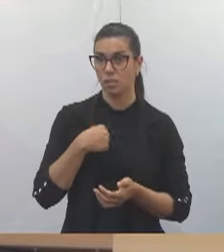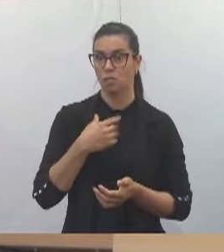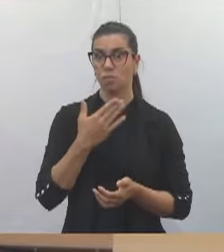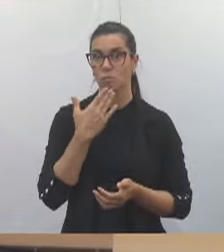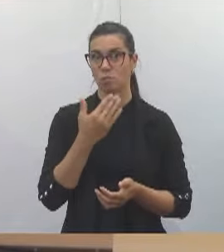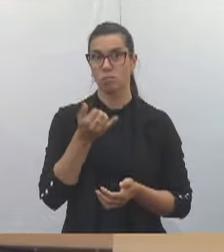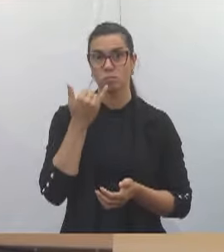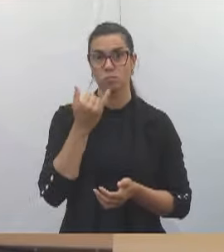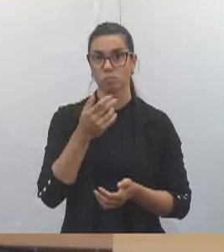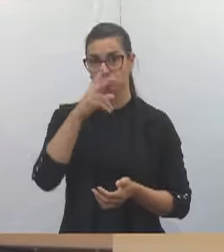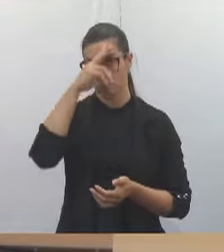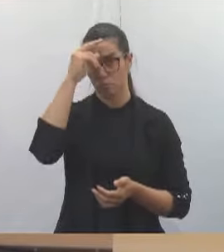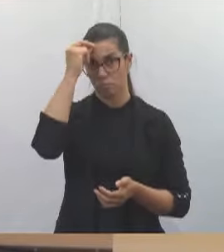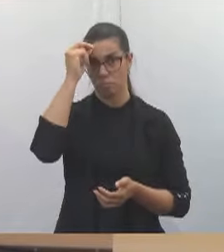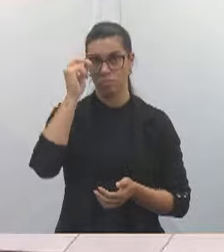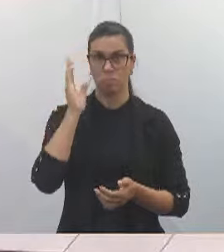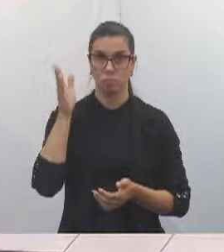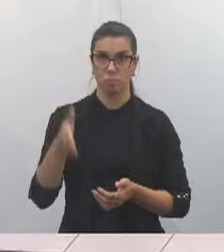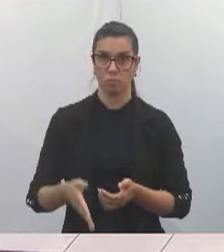prefeito.